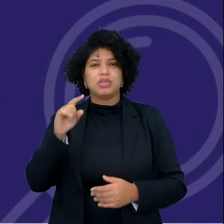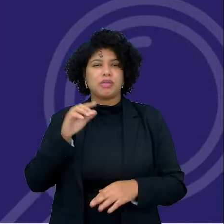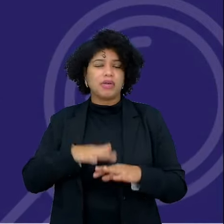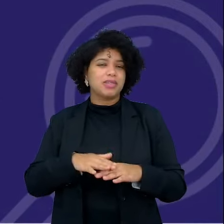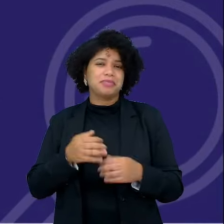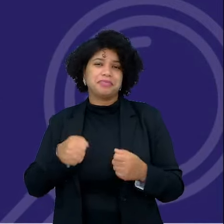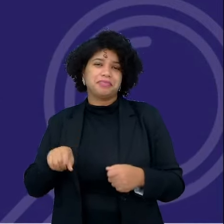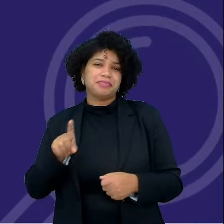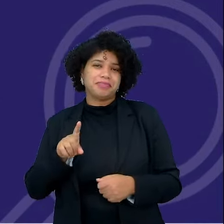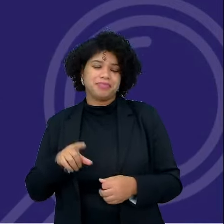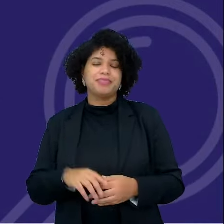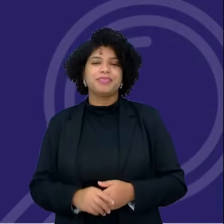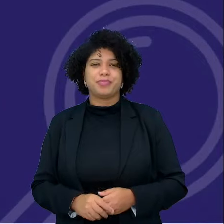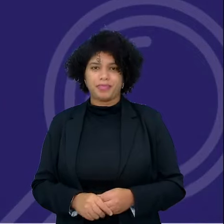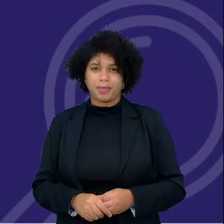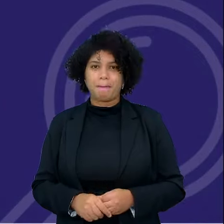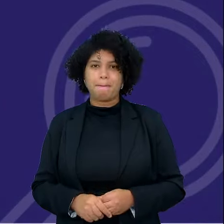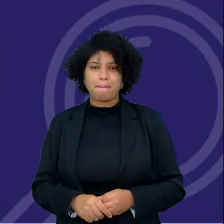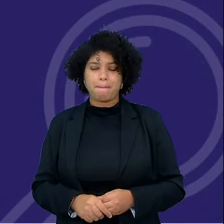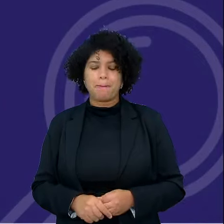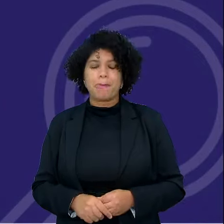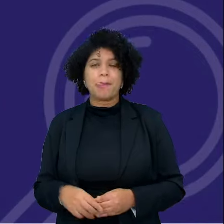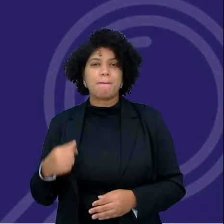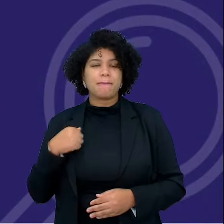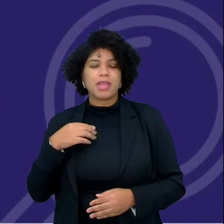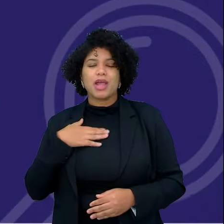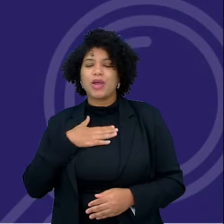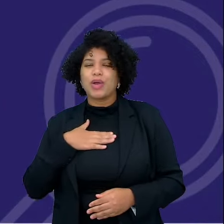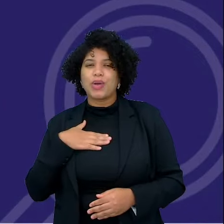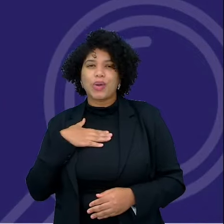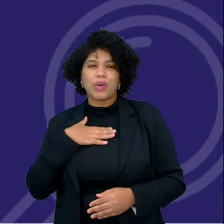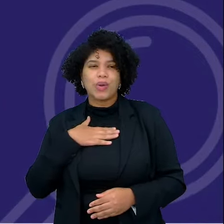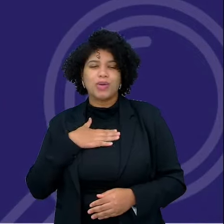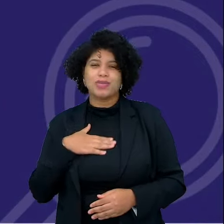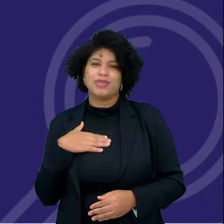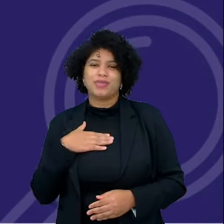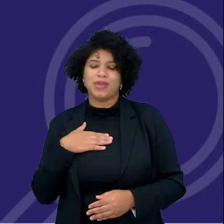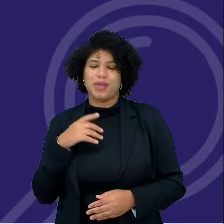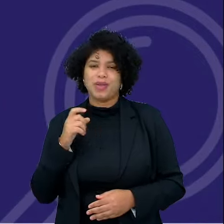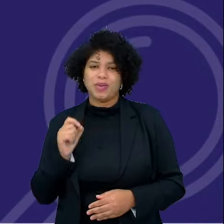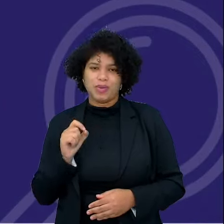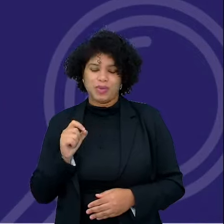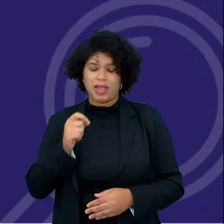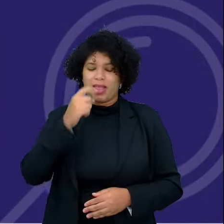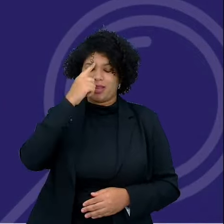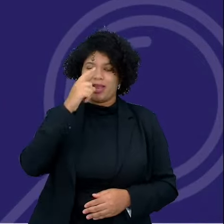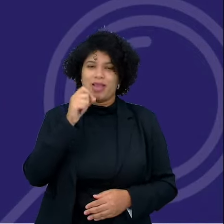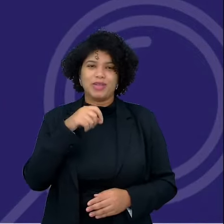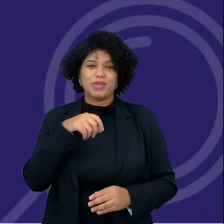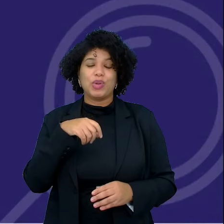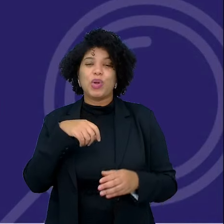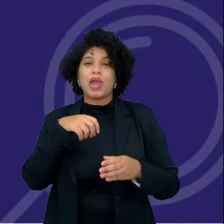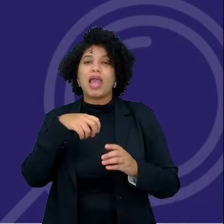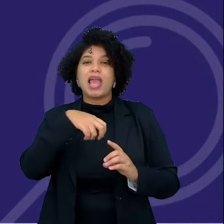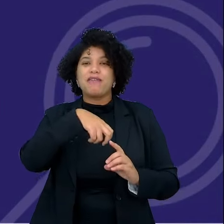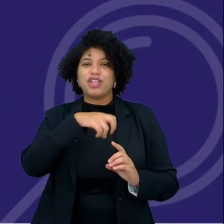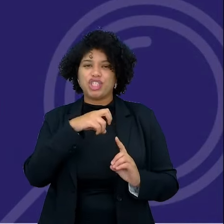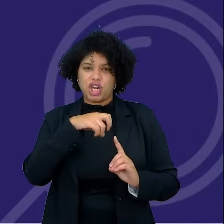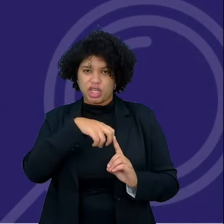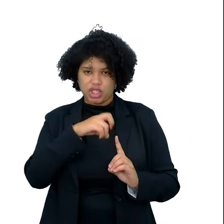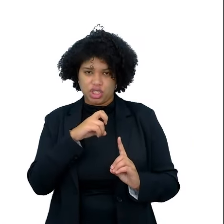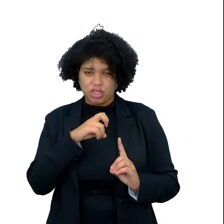estudante. E eu gosto muito de trabalhar com a ideia do refrigerante. Eu vou mostrar para vocês